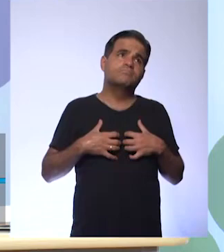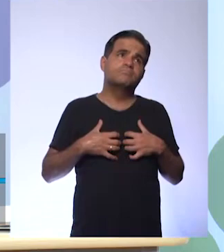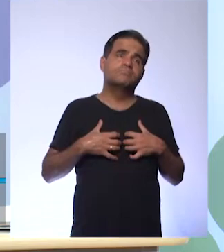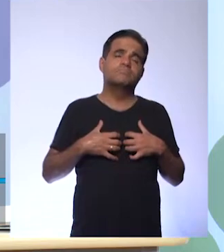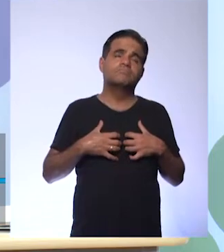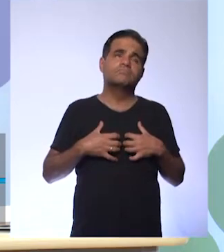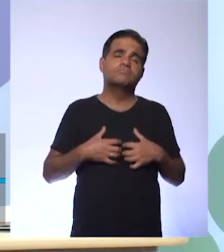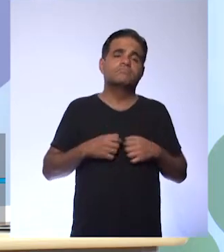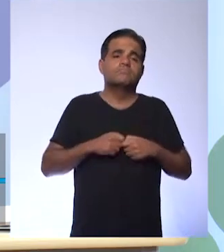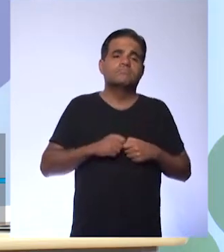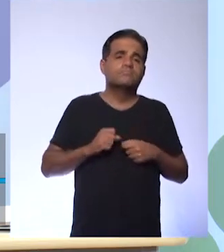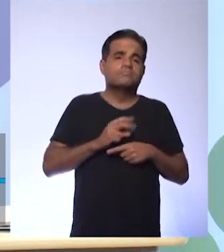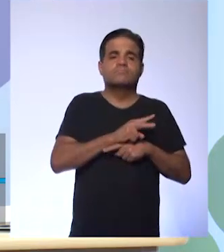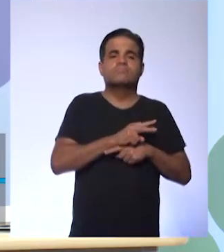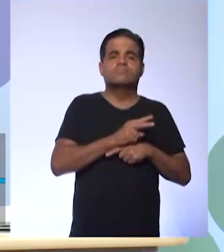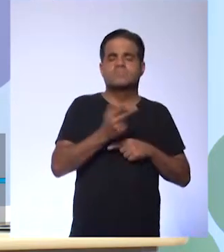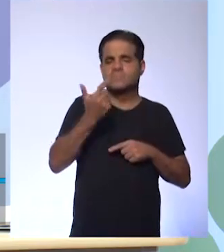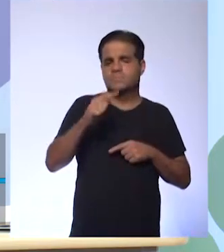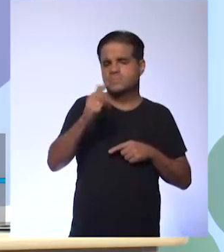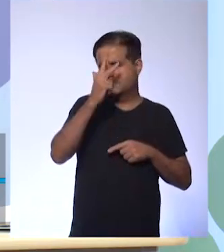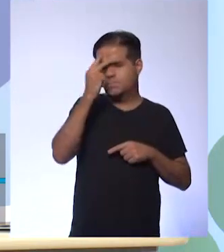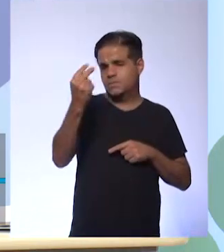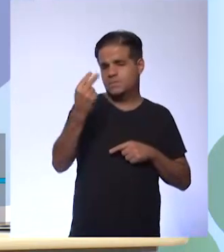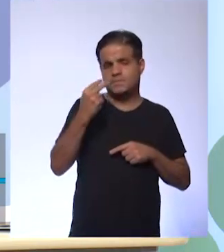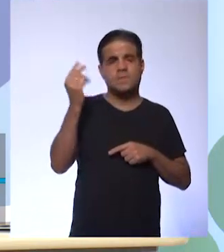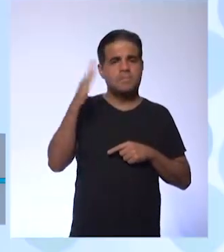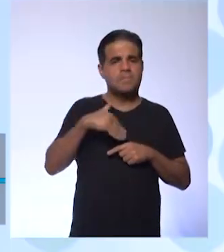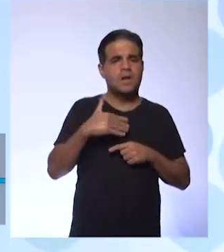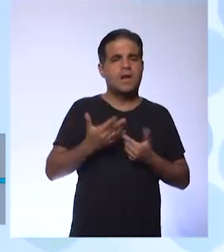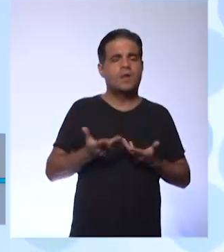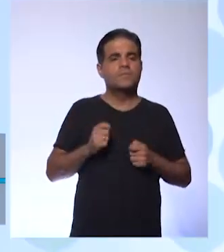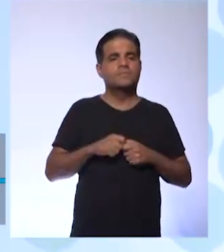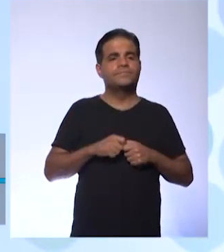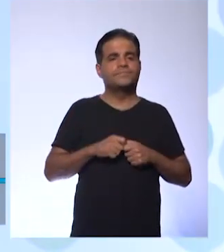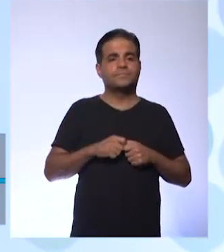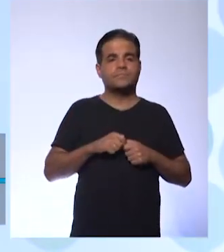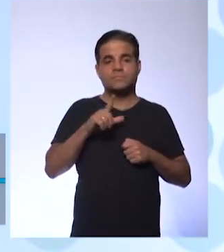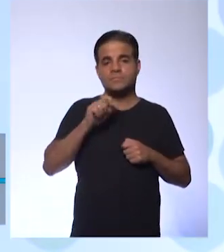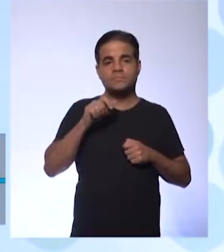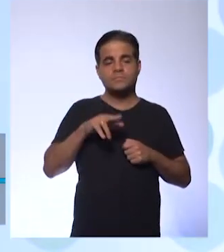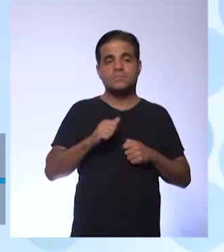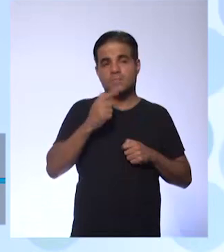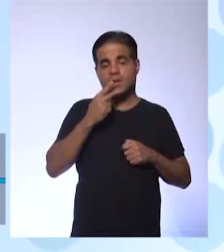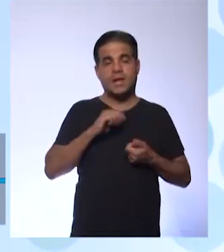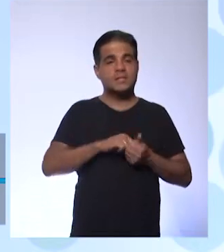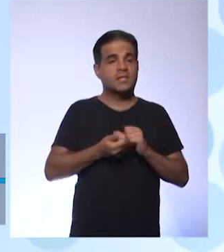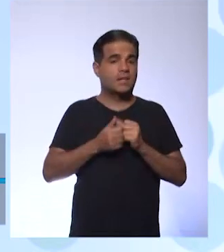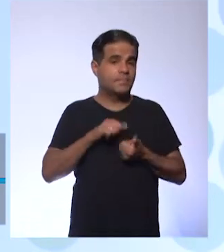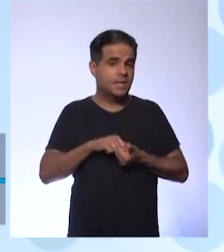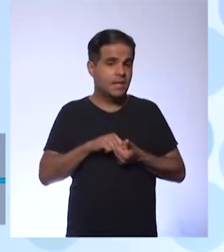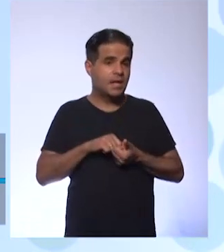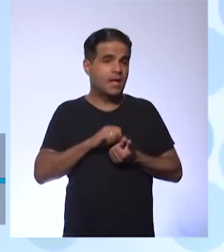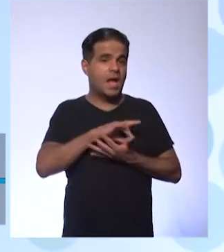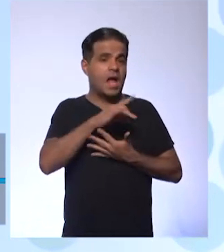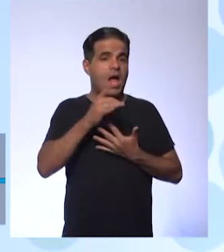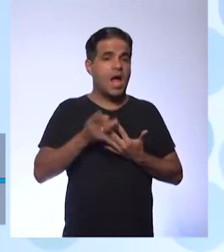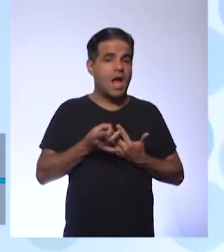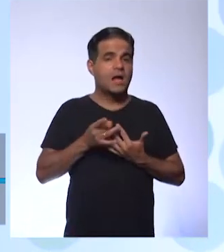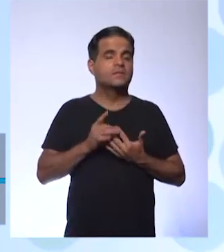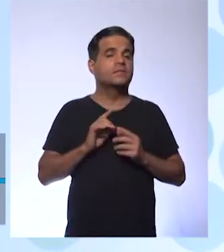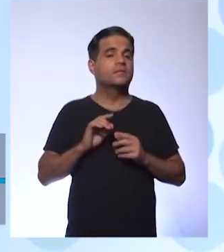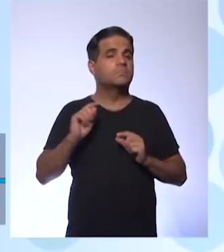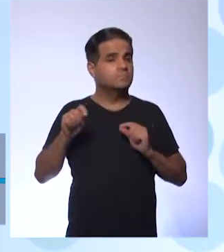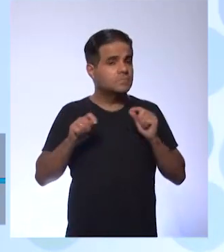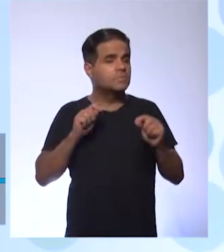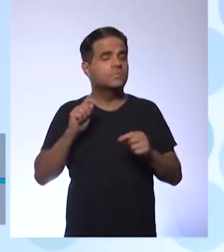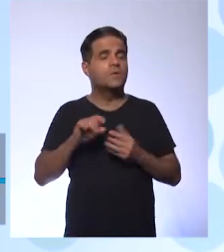que a fez ser mal vista. Entendi. Eu tá, entendi. A tá. Laura falou uma coisa legal, é porque É. ela se adapta a cada situação.